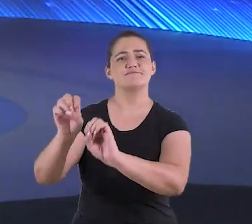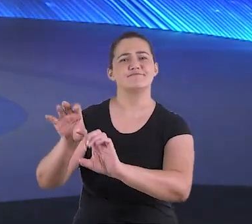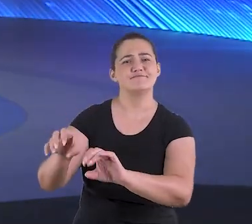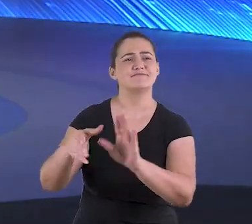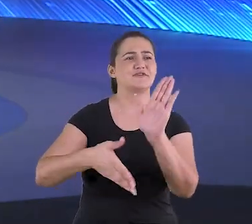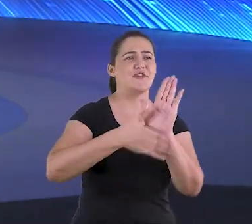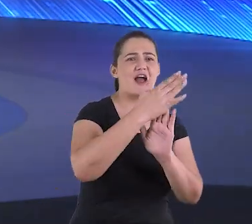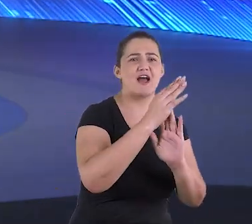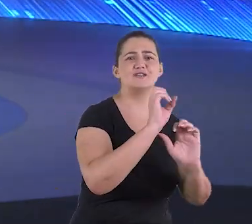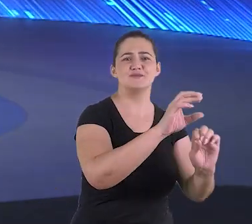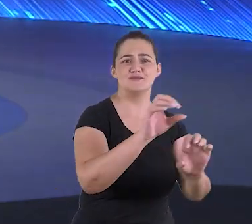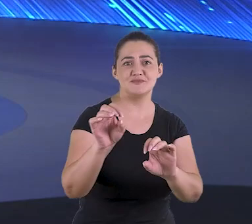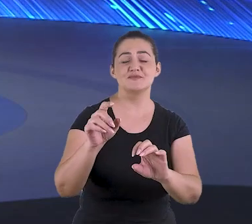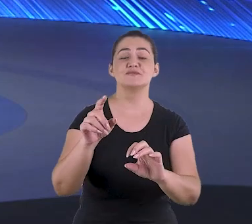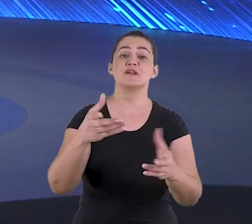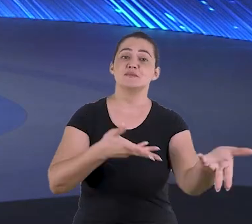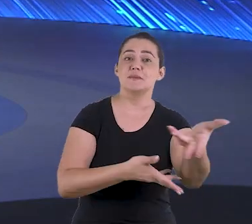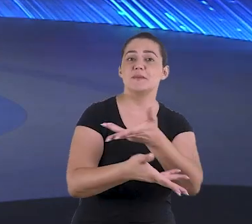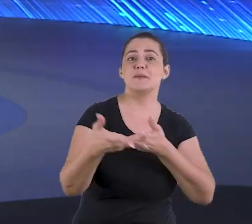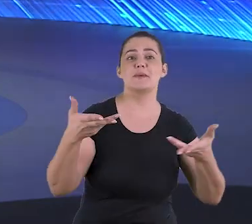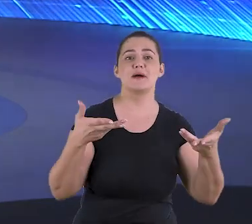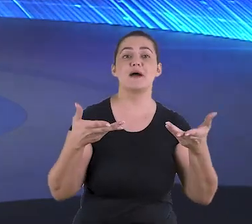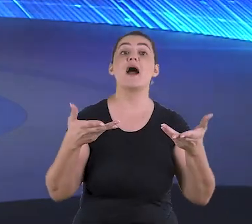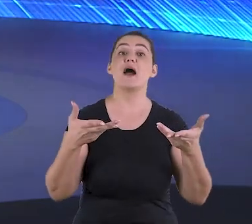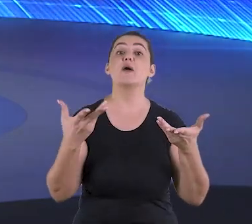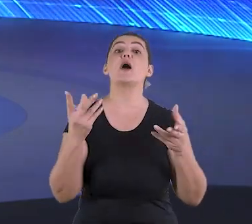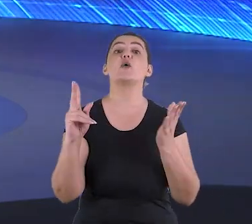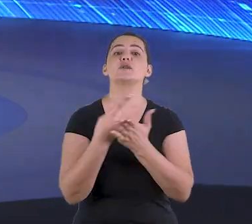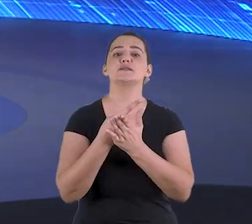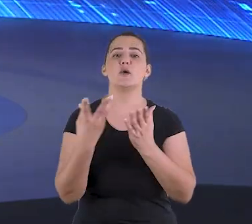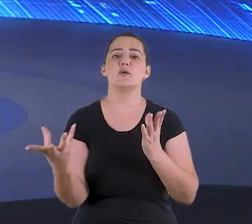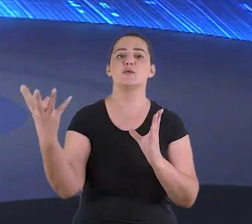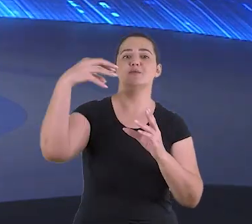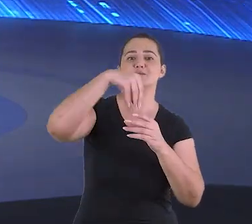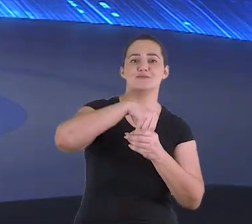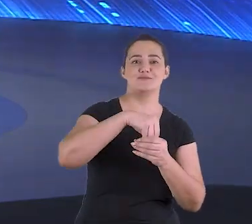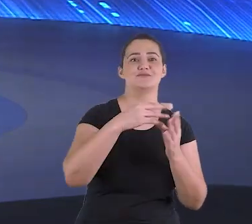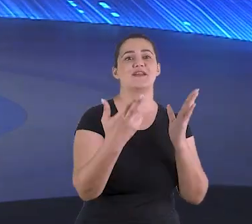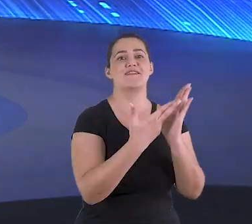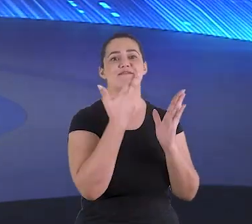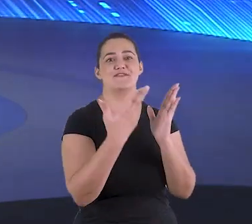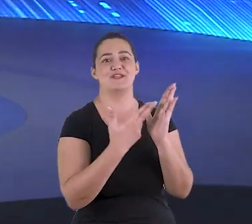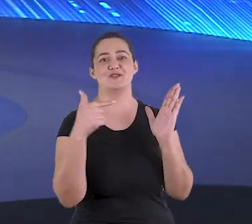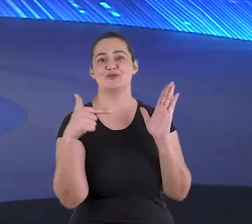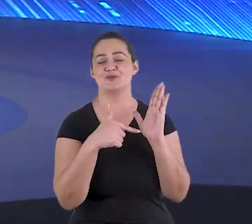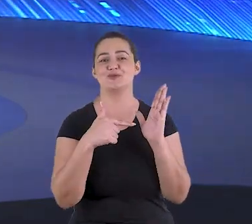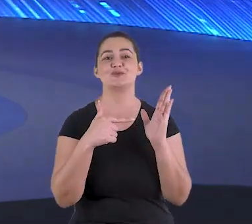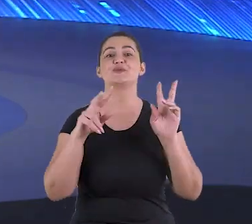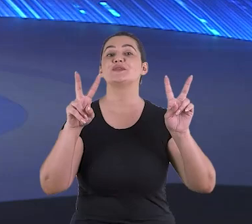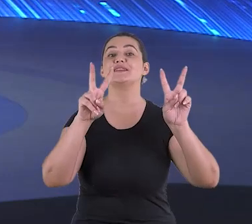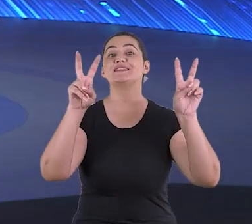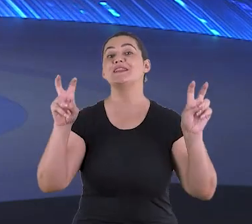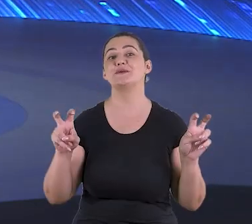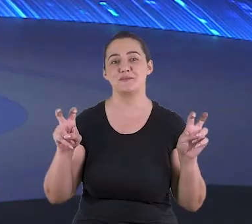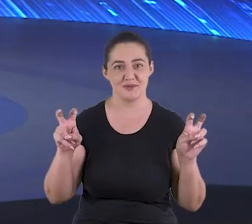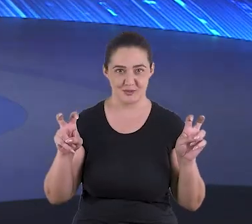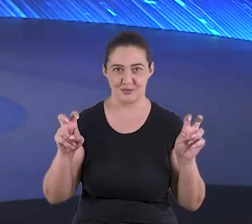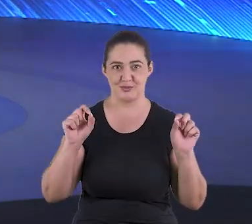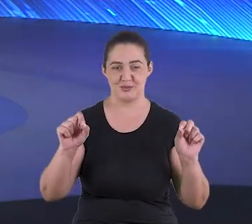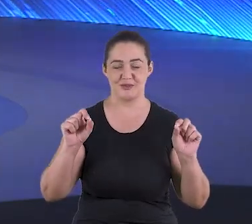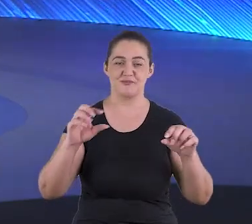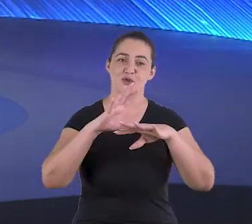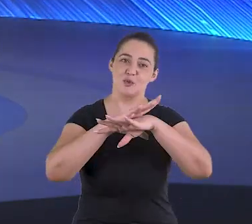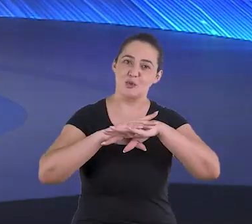ou recebendo as mensagens que vocês nos enviam aqui para Novo Tempo. O tema deste estudo será